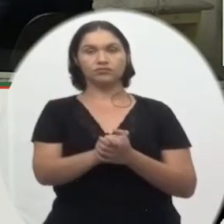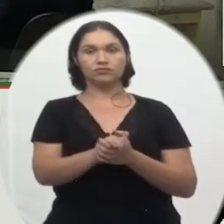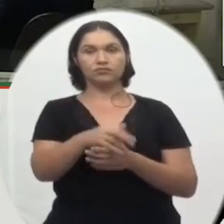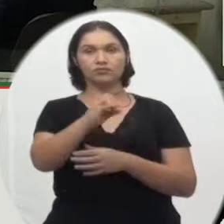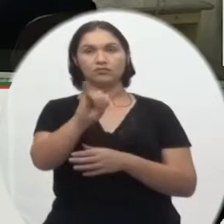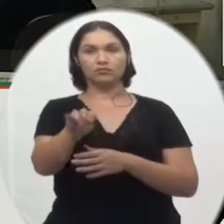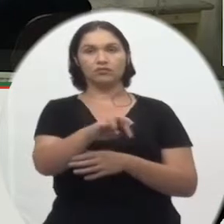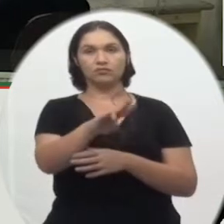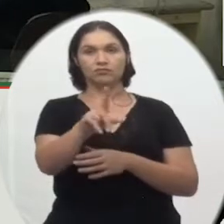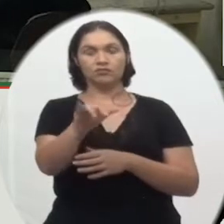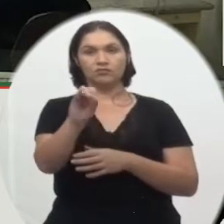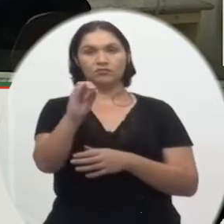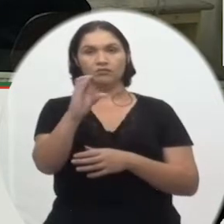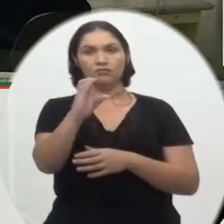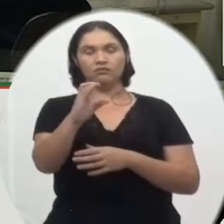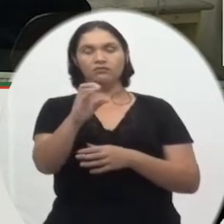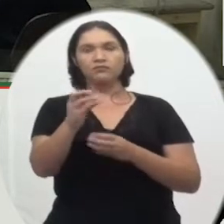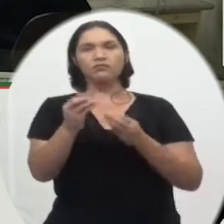Júlio Colombo.